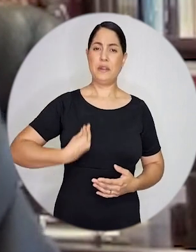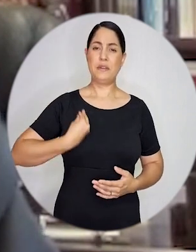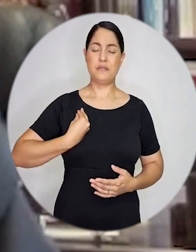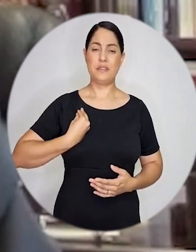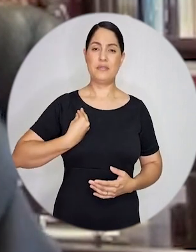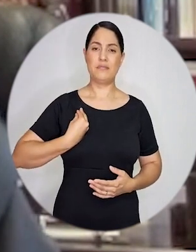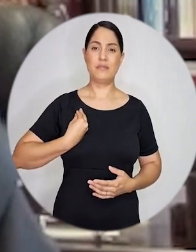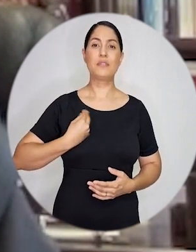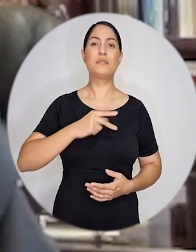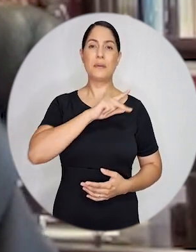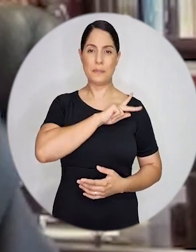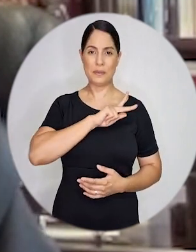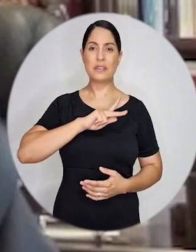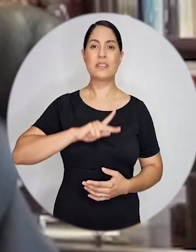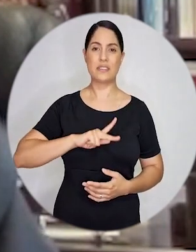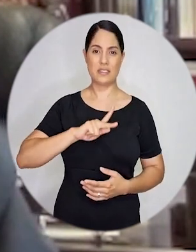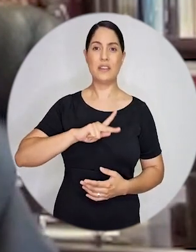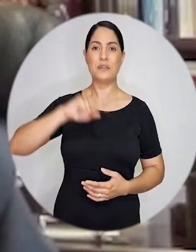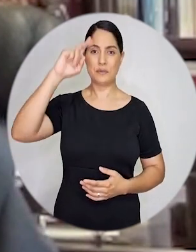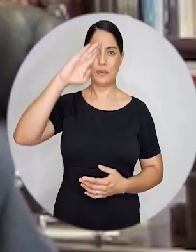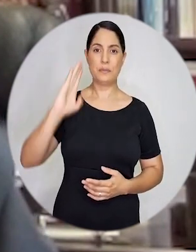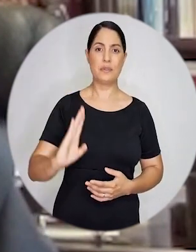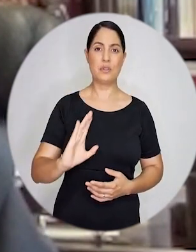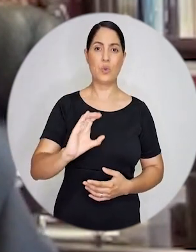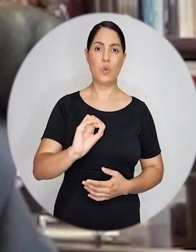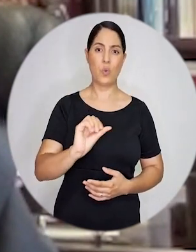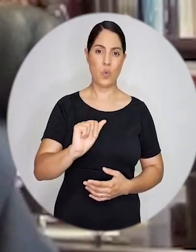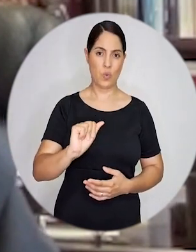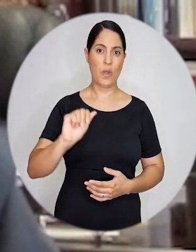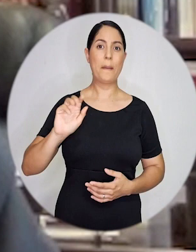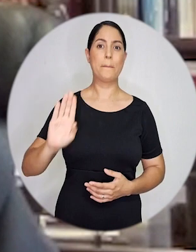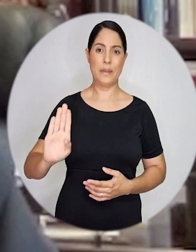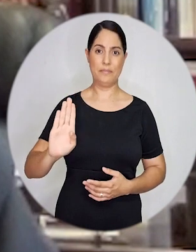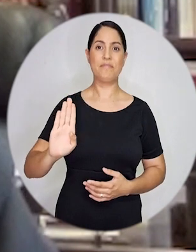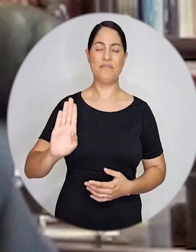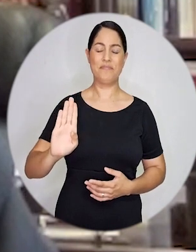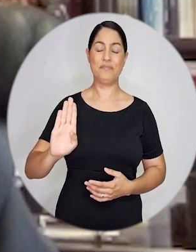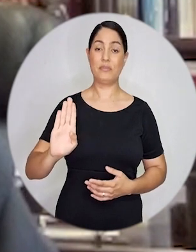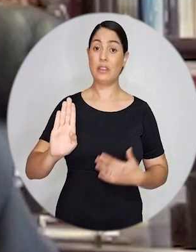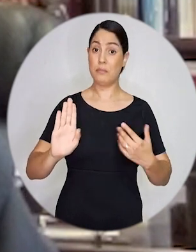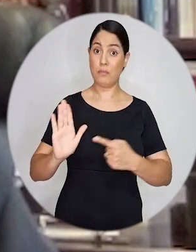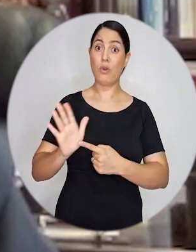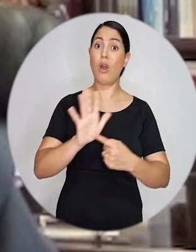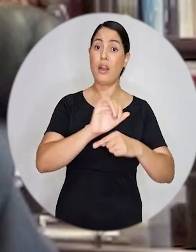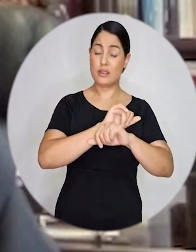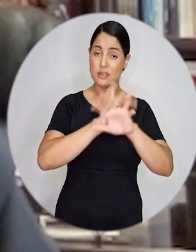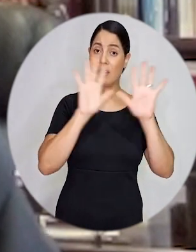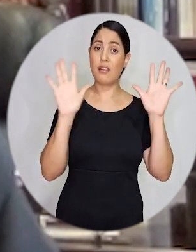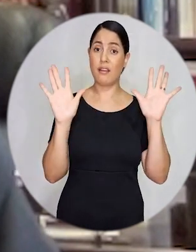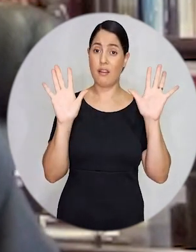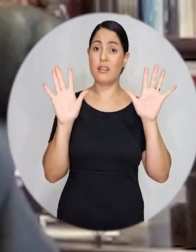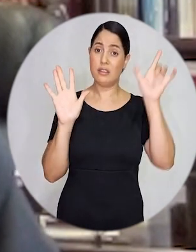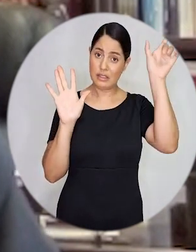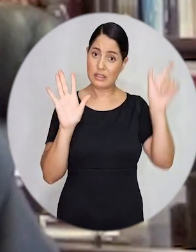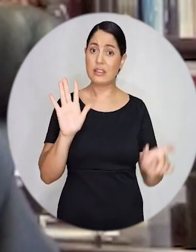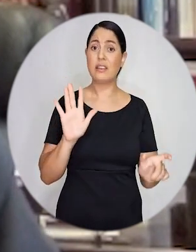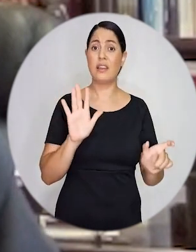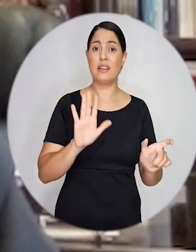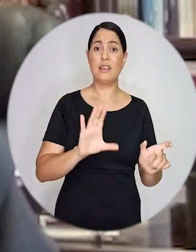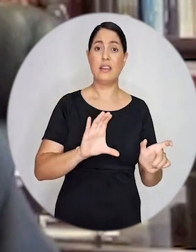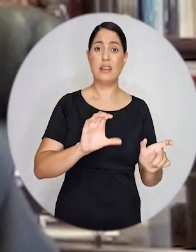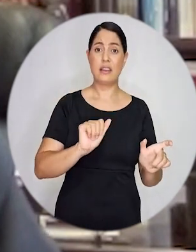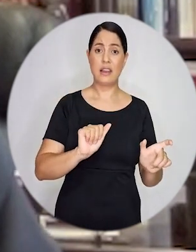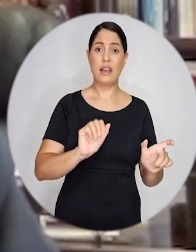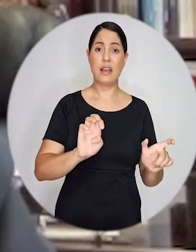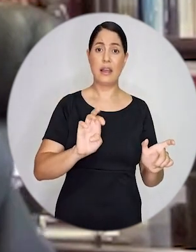que teve, foi a de presidente nacional da Ordem dos Advogados do Brasil. Isso demonstra